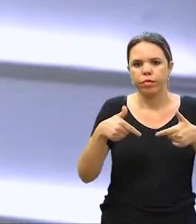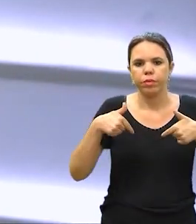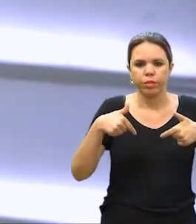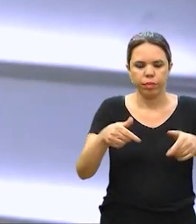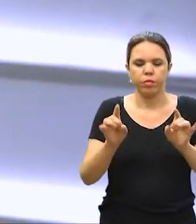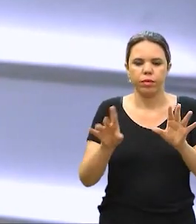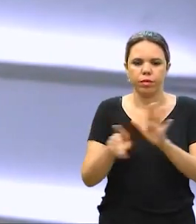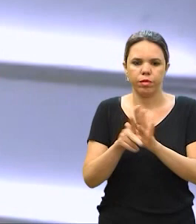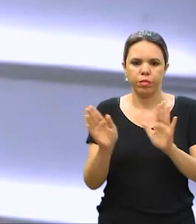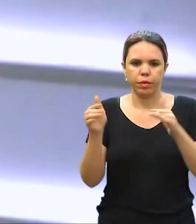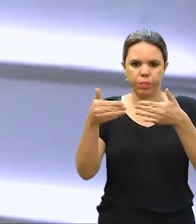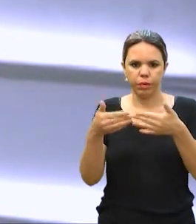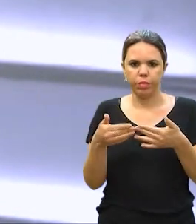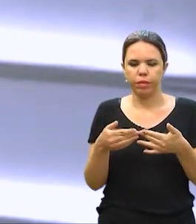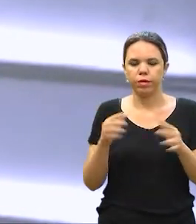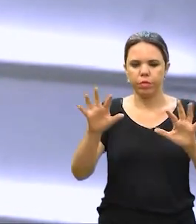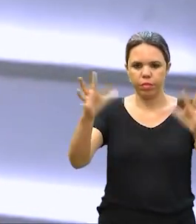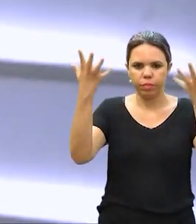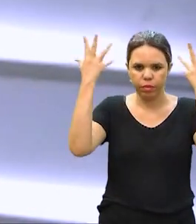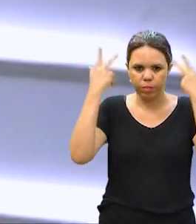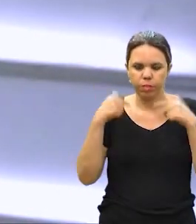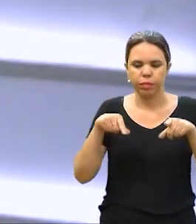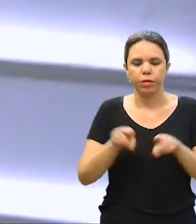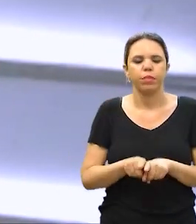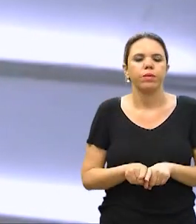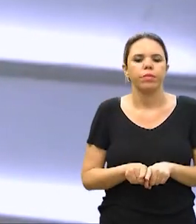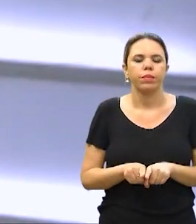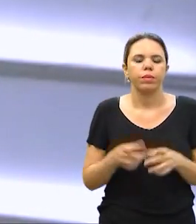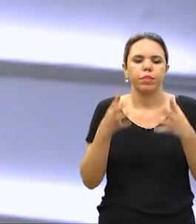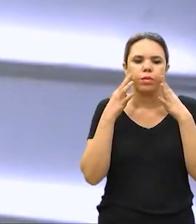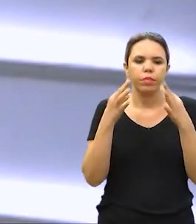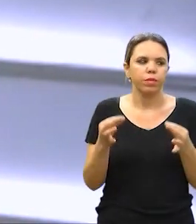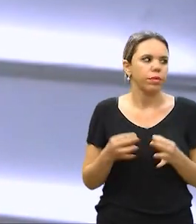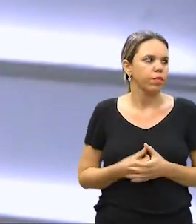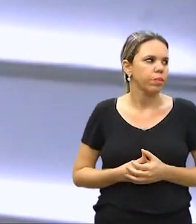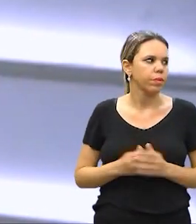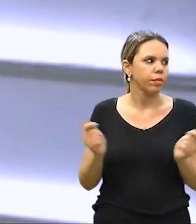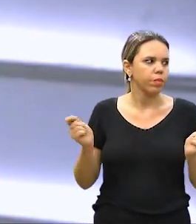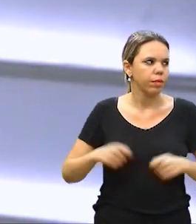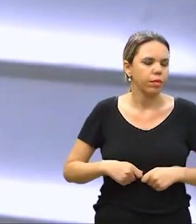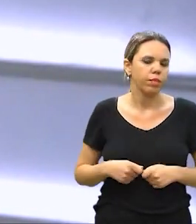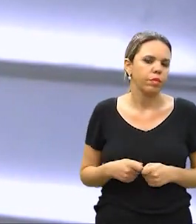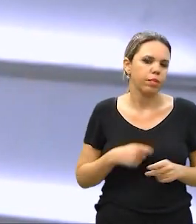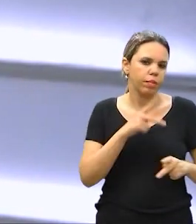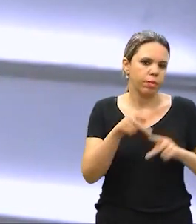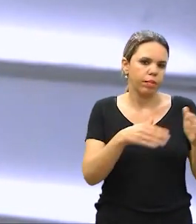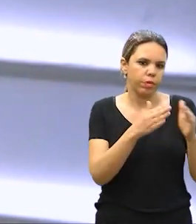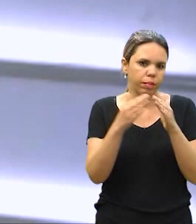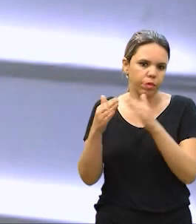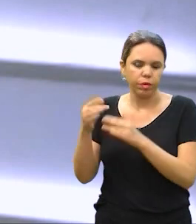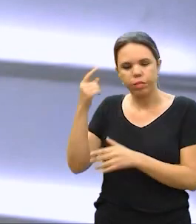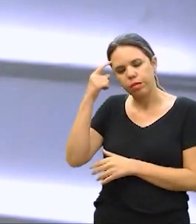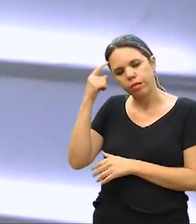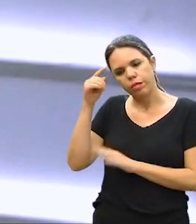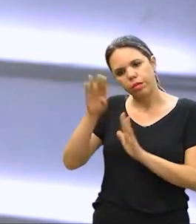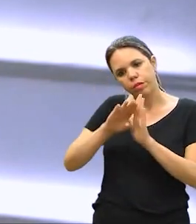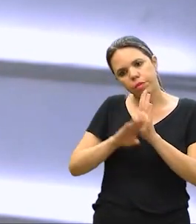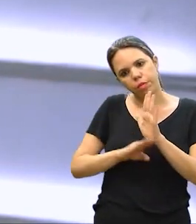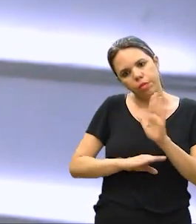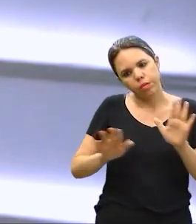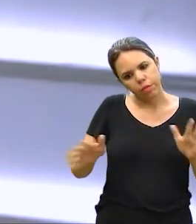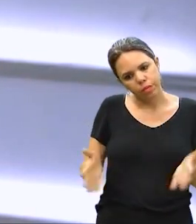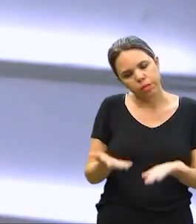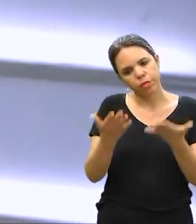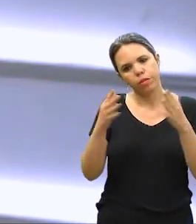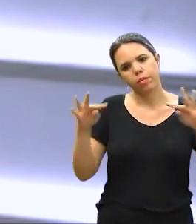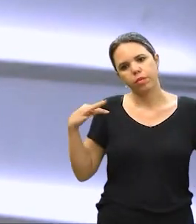muito específicas voltadas à fauna, à flora, mas também olhando aí para o potencial dos moradores, estão pensando em programas que